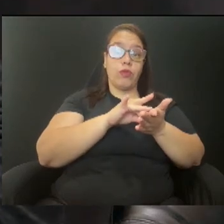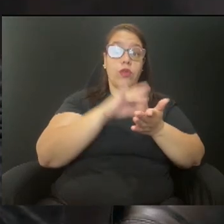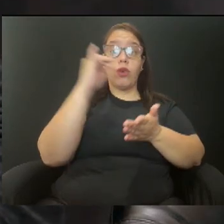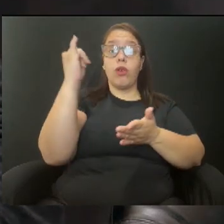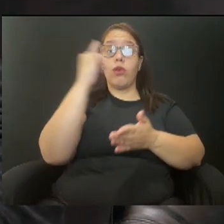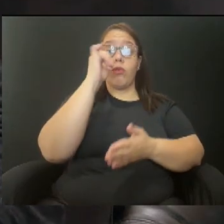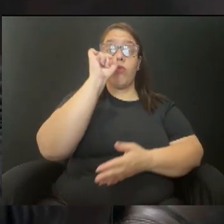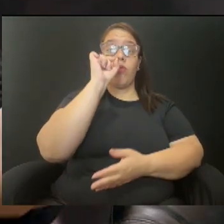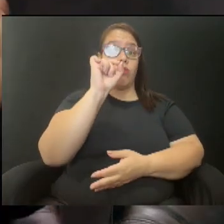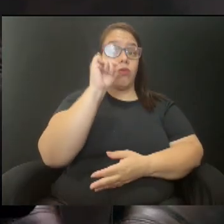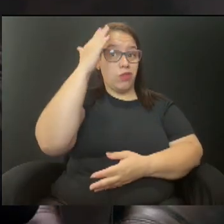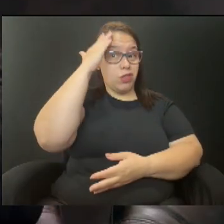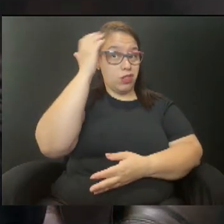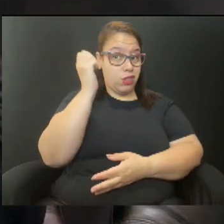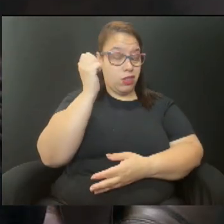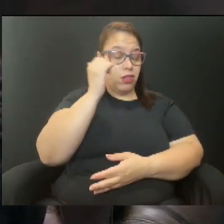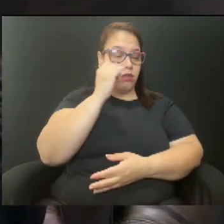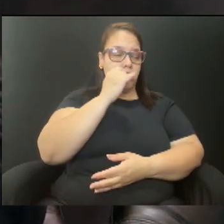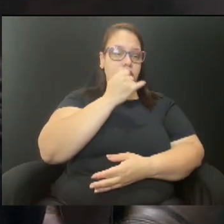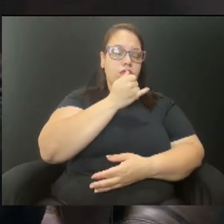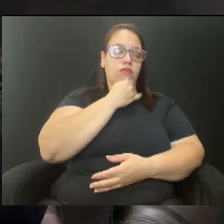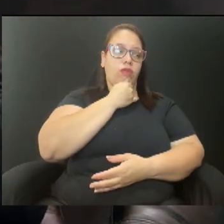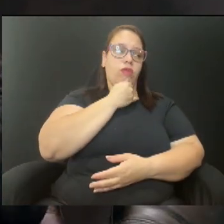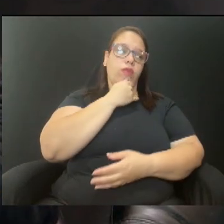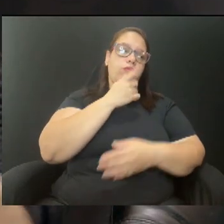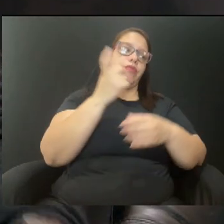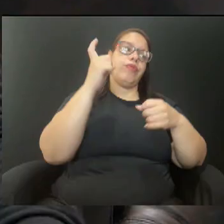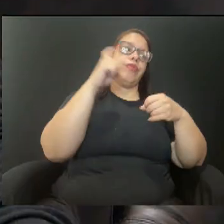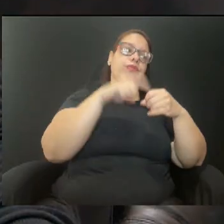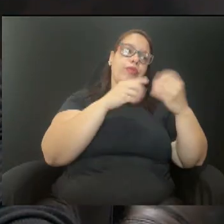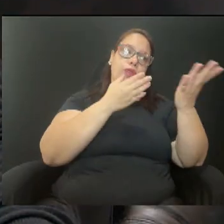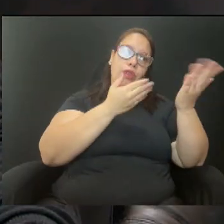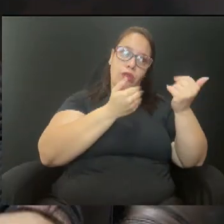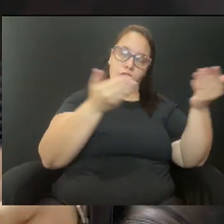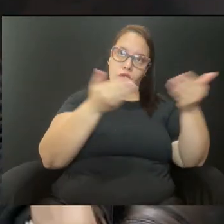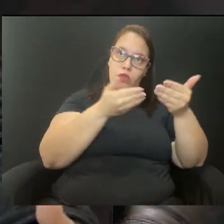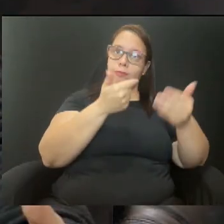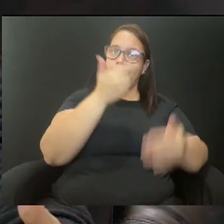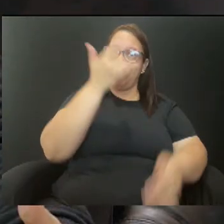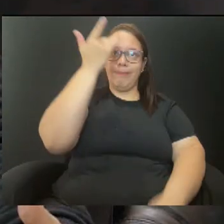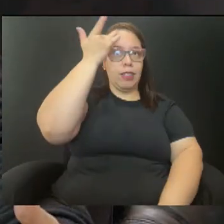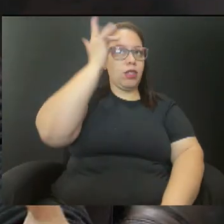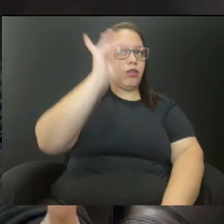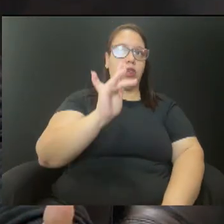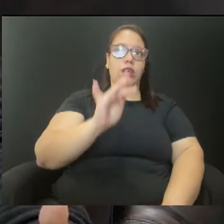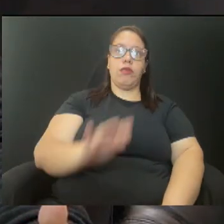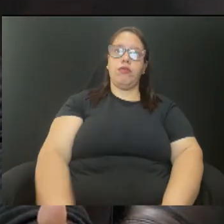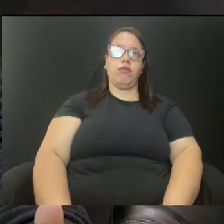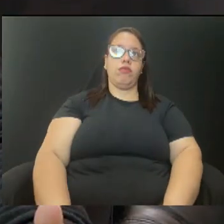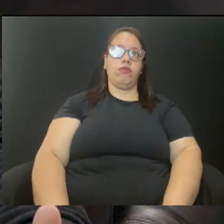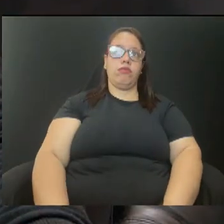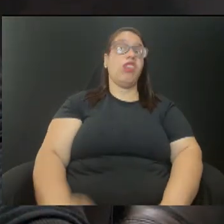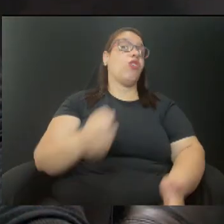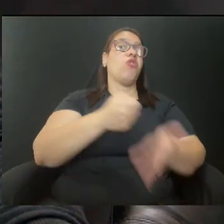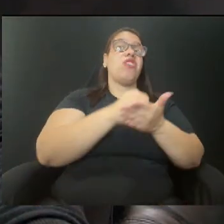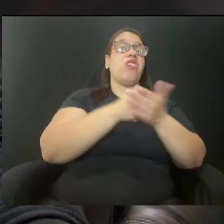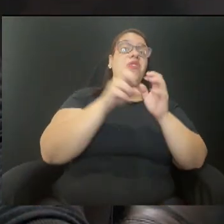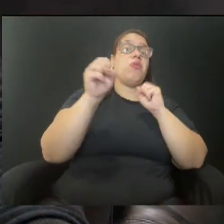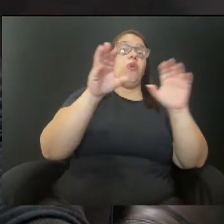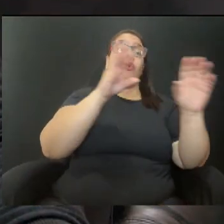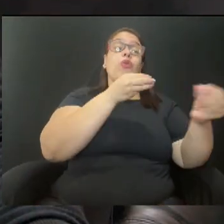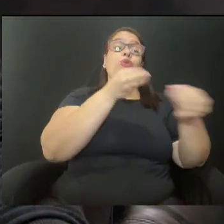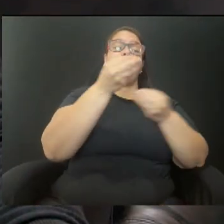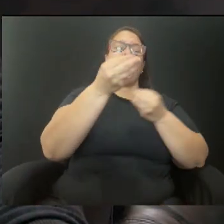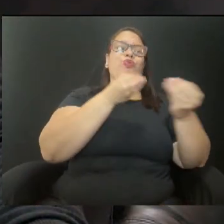com frustrações. E aí volta para os jovens de hoje. Eles não sabem. Não foi imposto para eles lidar com isso. Então é